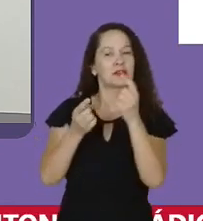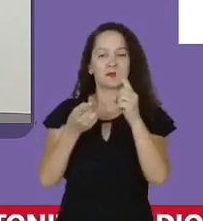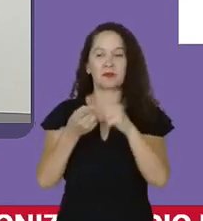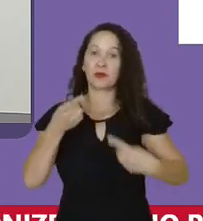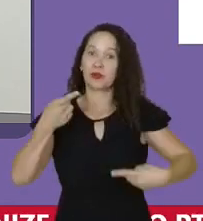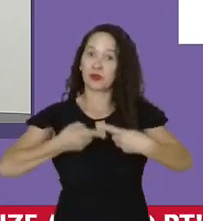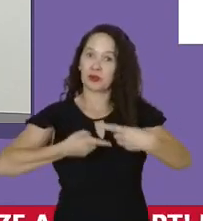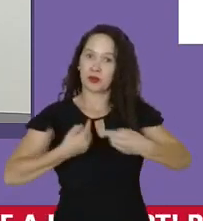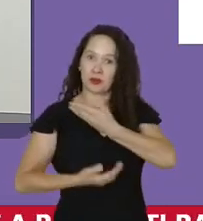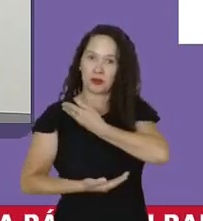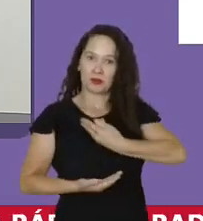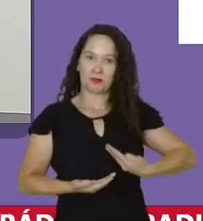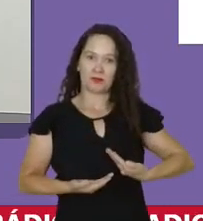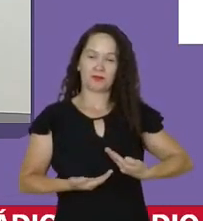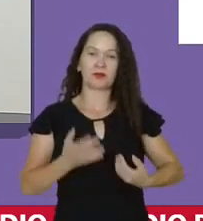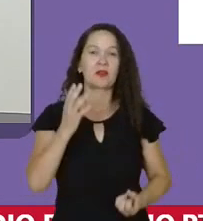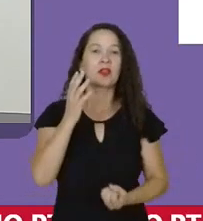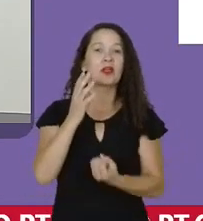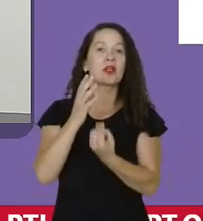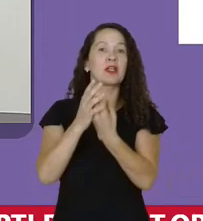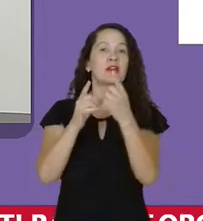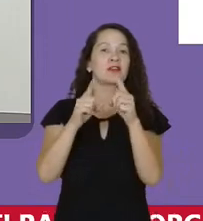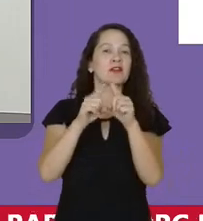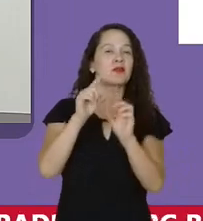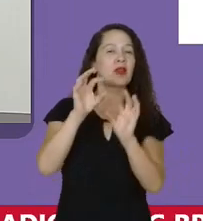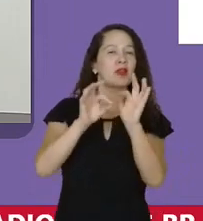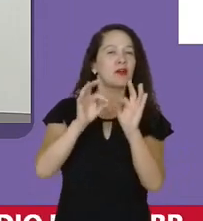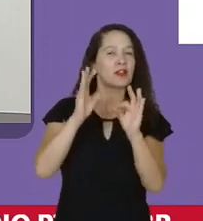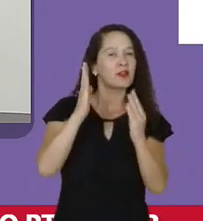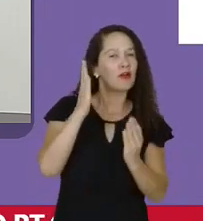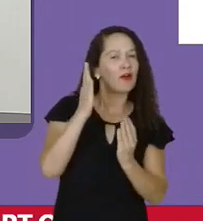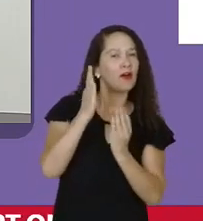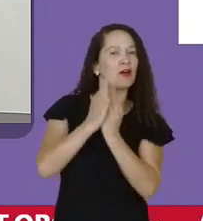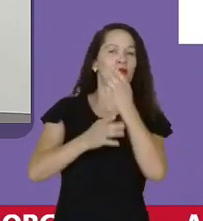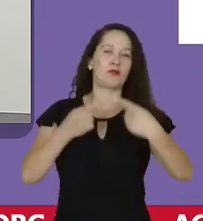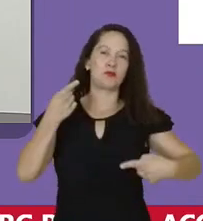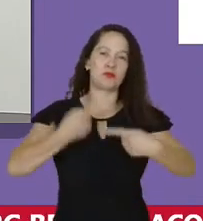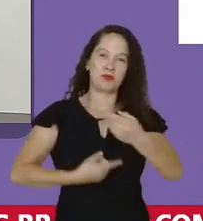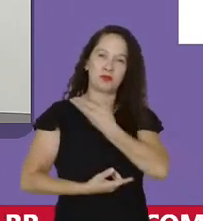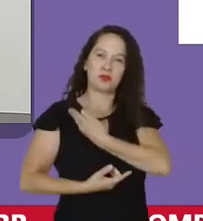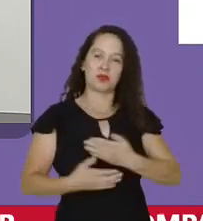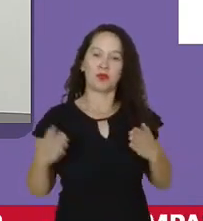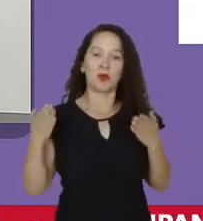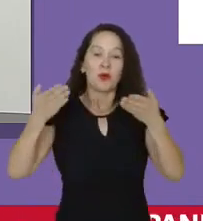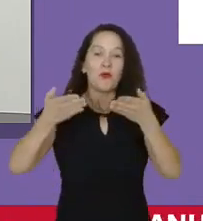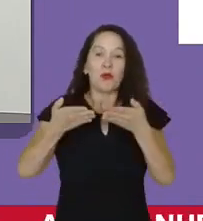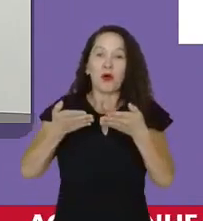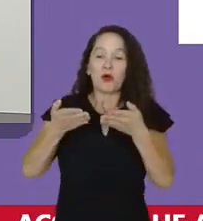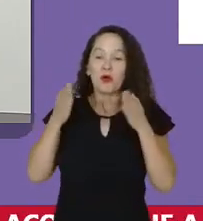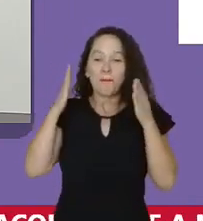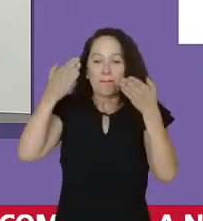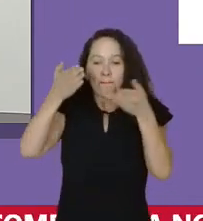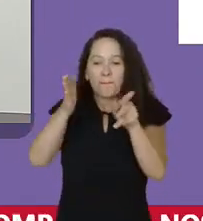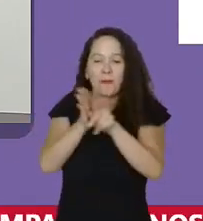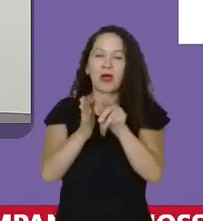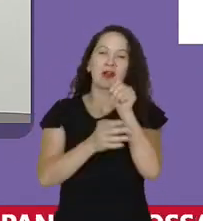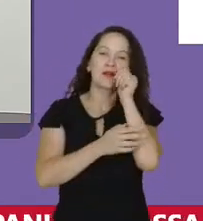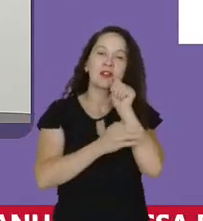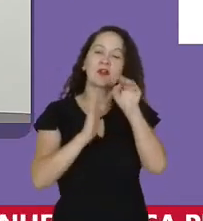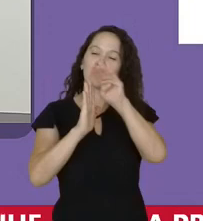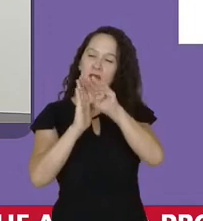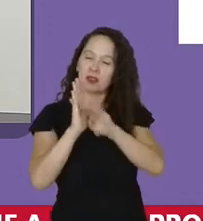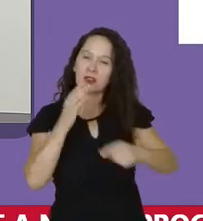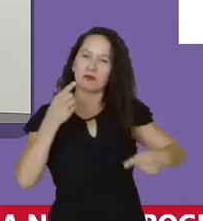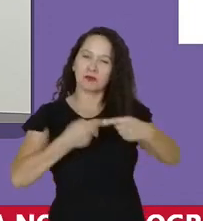de políticas públicas, a implementação e execução de políticas públicas voltadas para as mulheres, assim como também de programas,